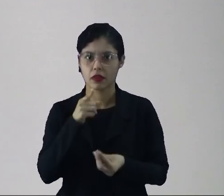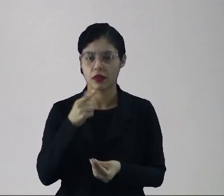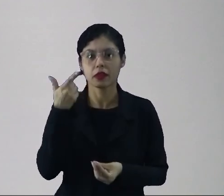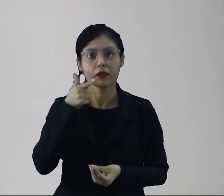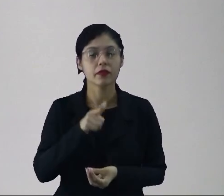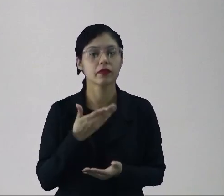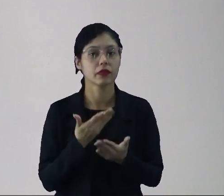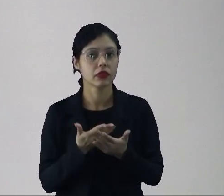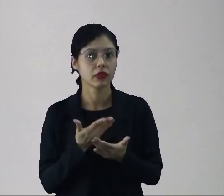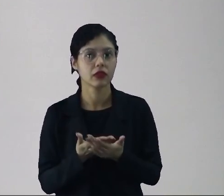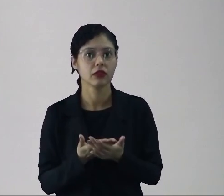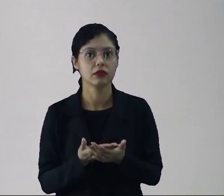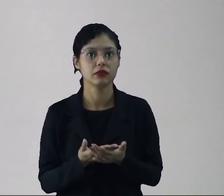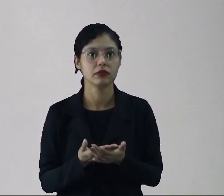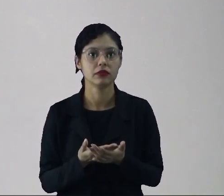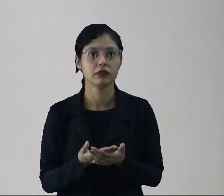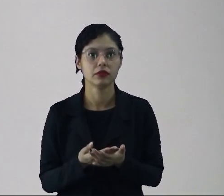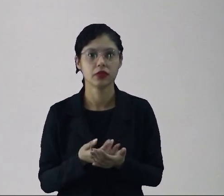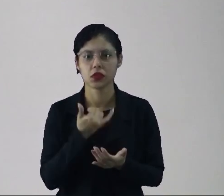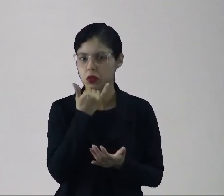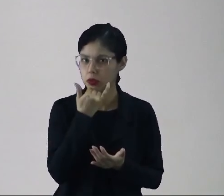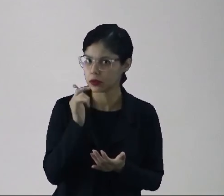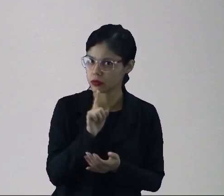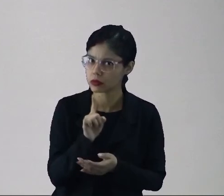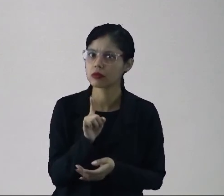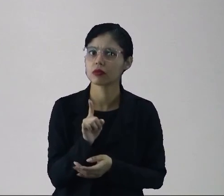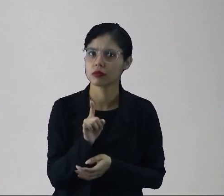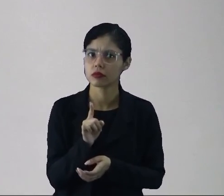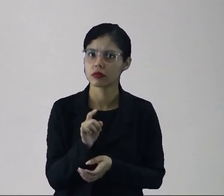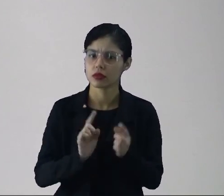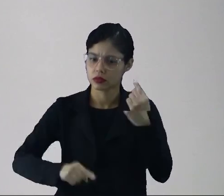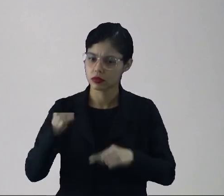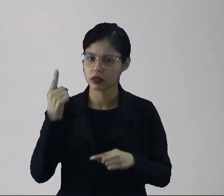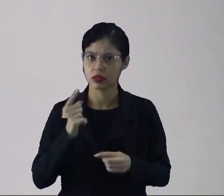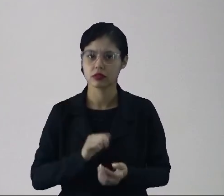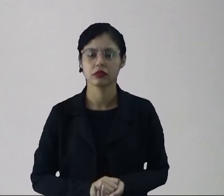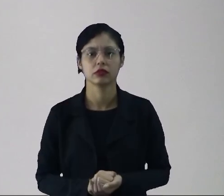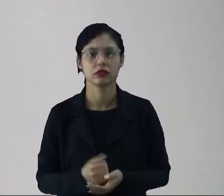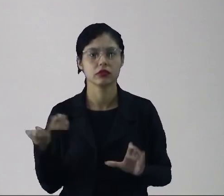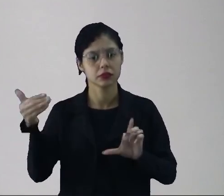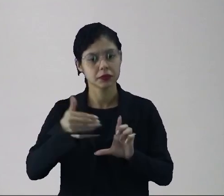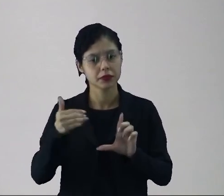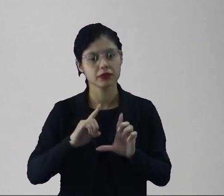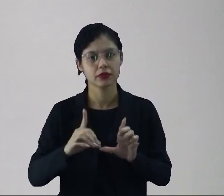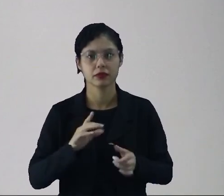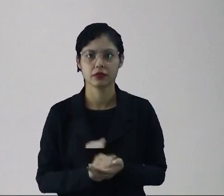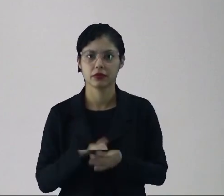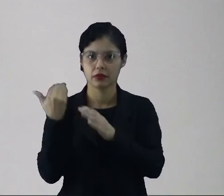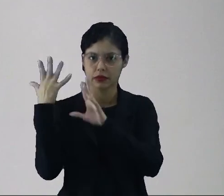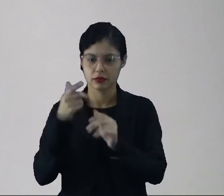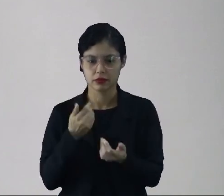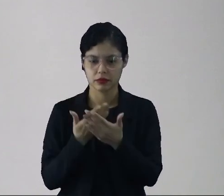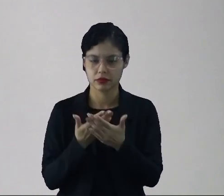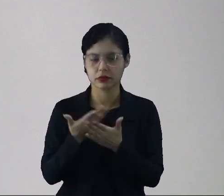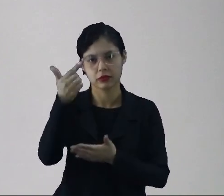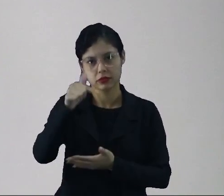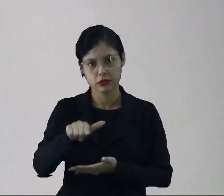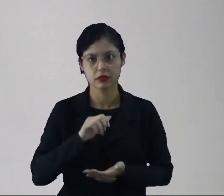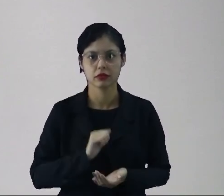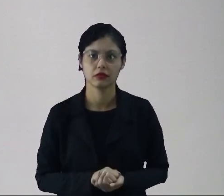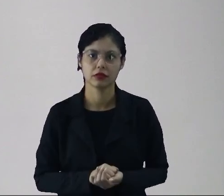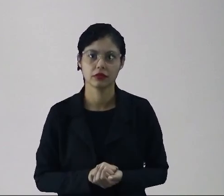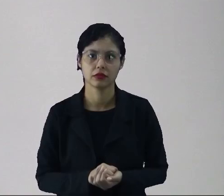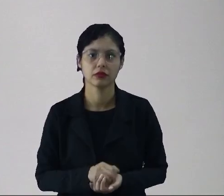você consiga estudar tá Não dê desculpas para que você não tenha sucesso beleza entra na plataforma eduk reveja essa aula novamente tá